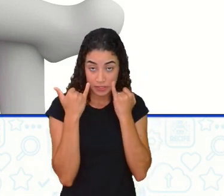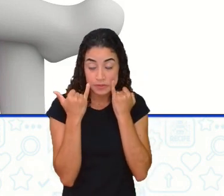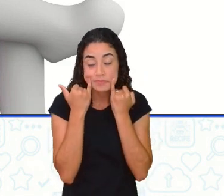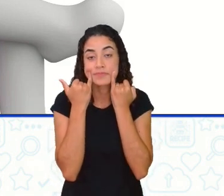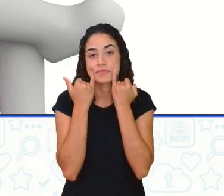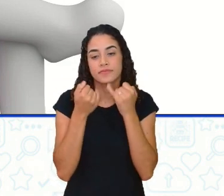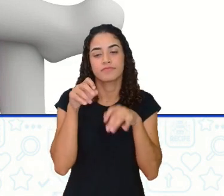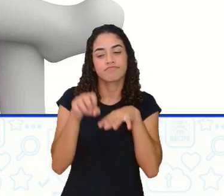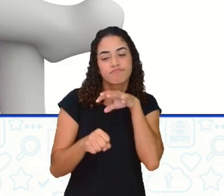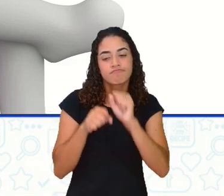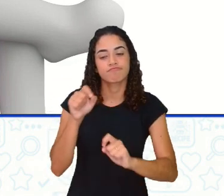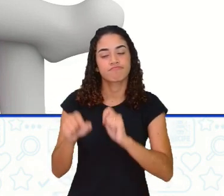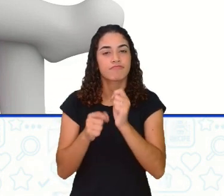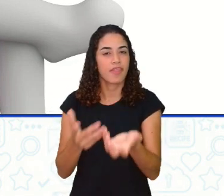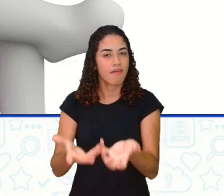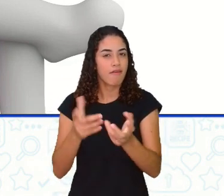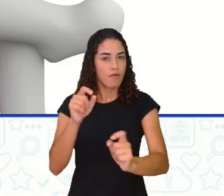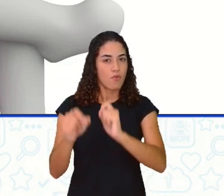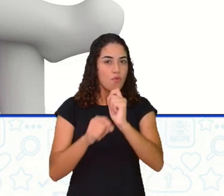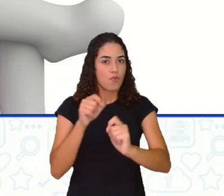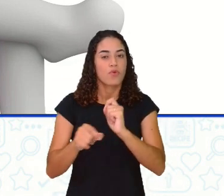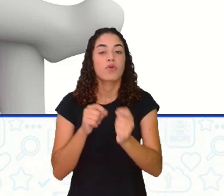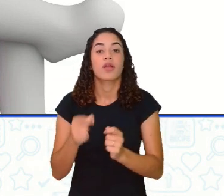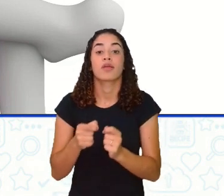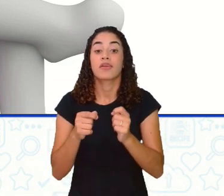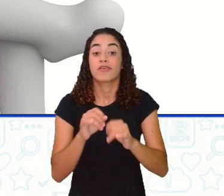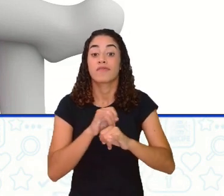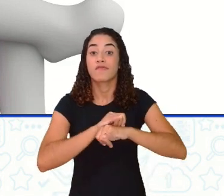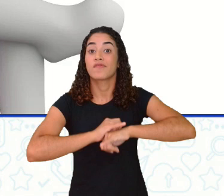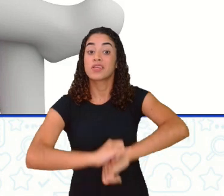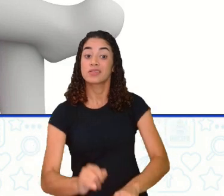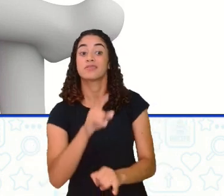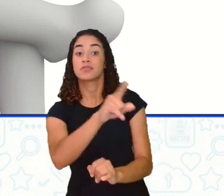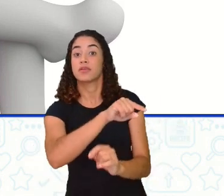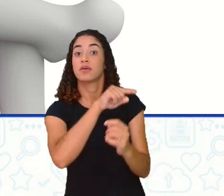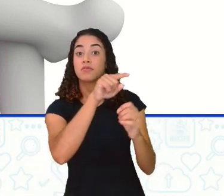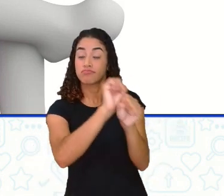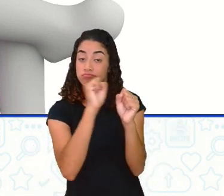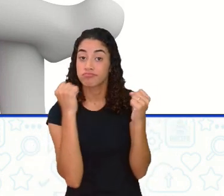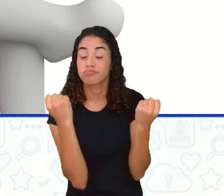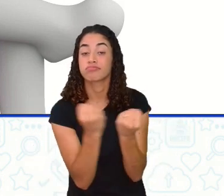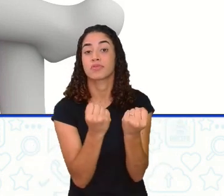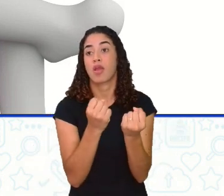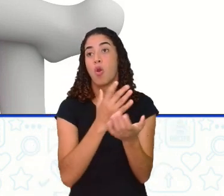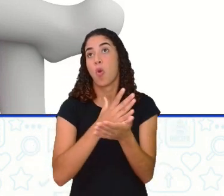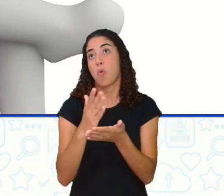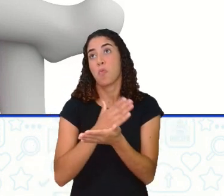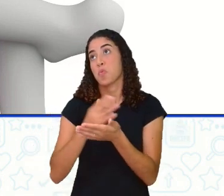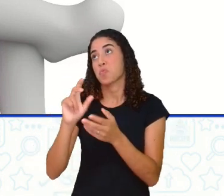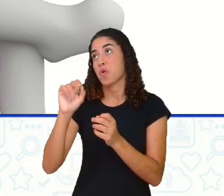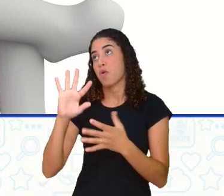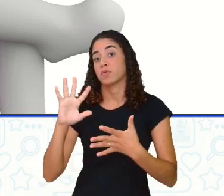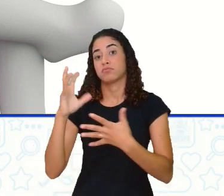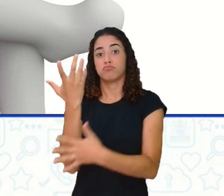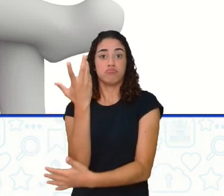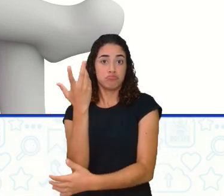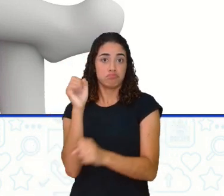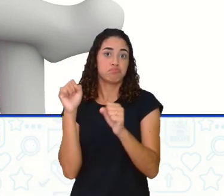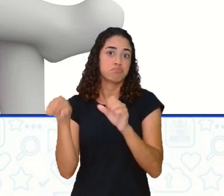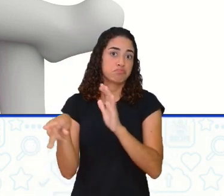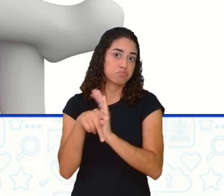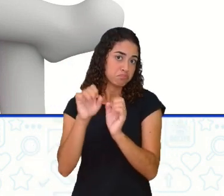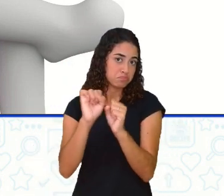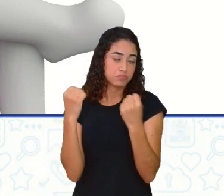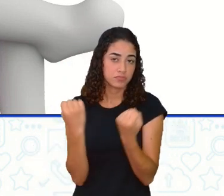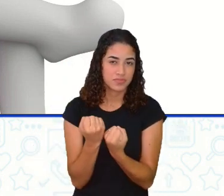que busca informar a população dos fatos mais relevantes de algum contexto social. Então a gente já sabe que a notícia ela não